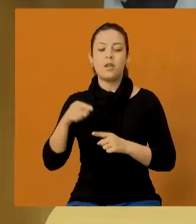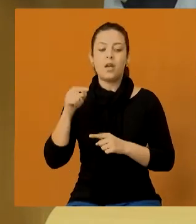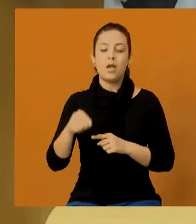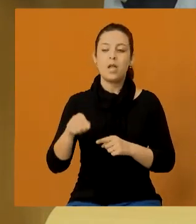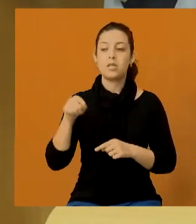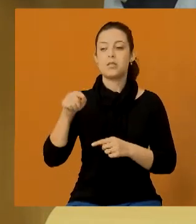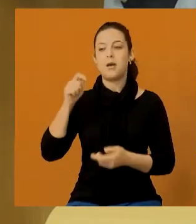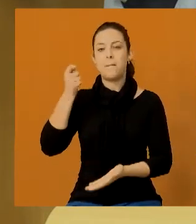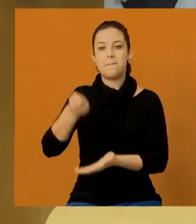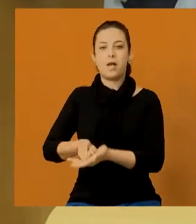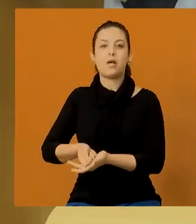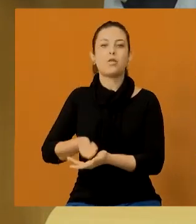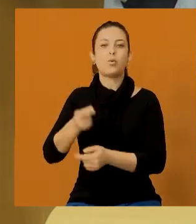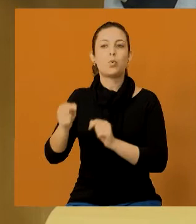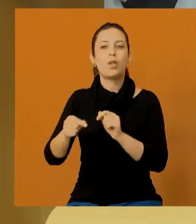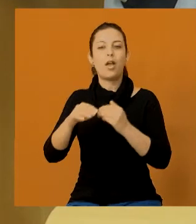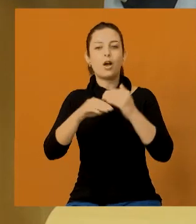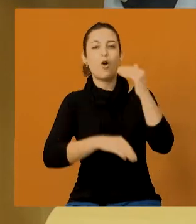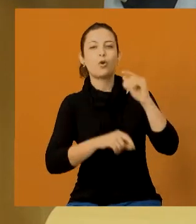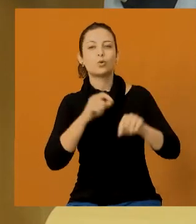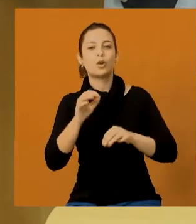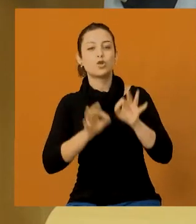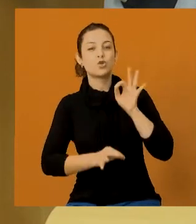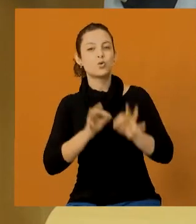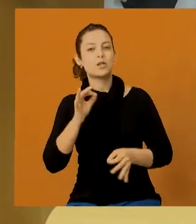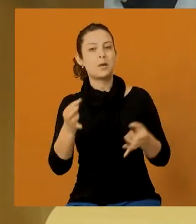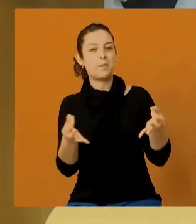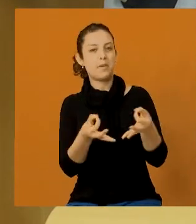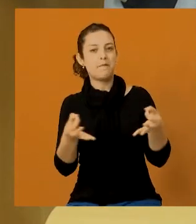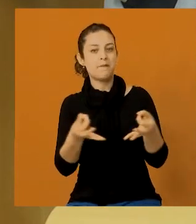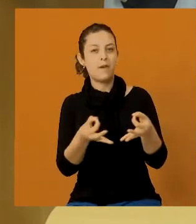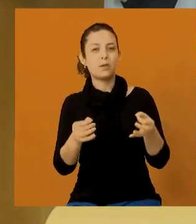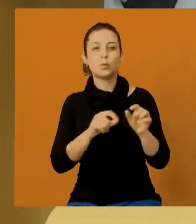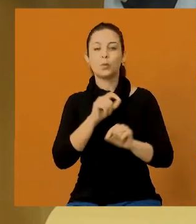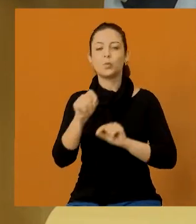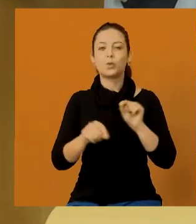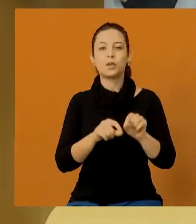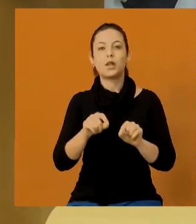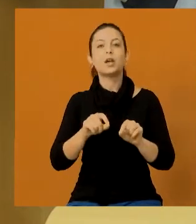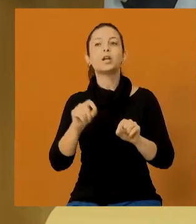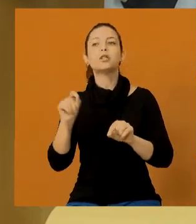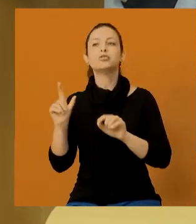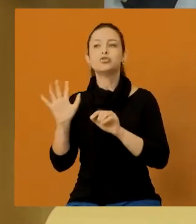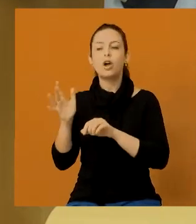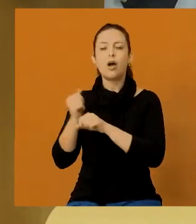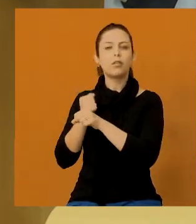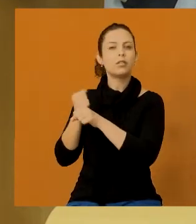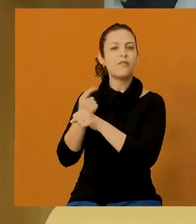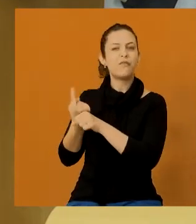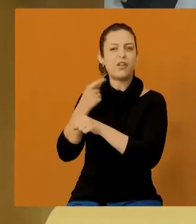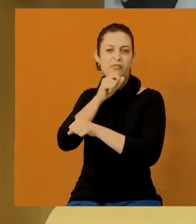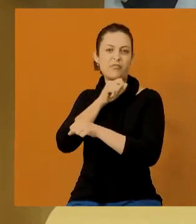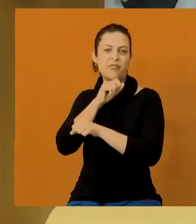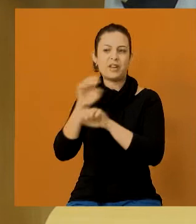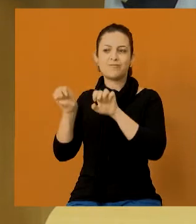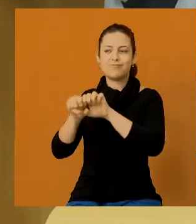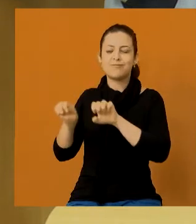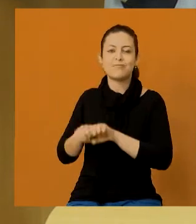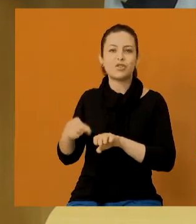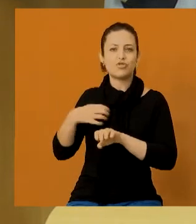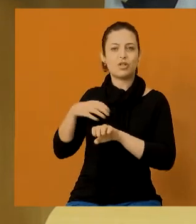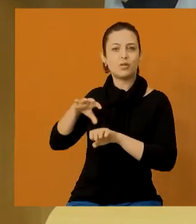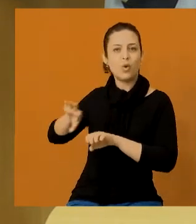tal determinação feriria o ato jurídico perfeito, uma vez que imóveis já construídos foram estruturados